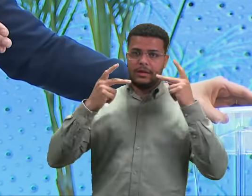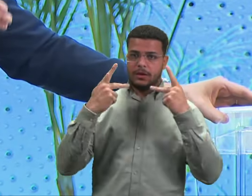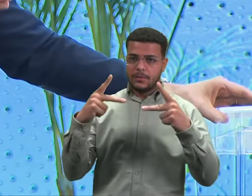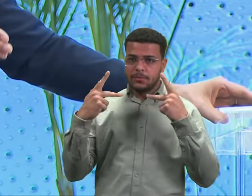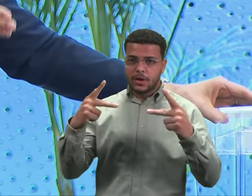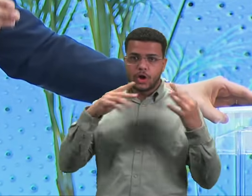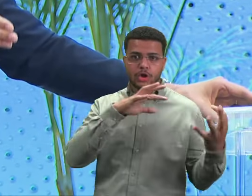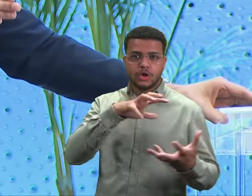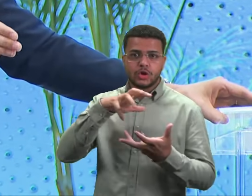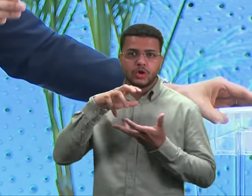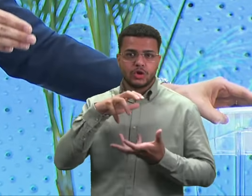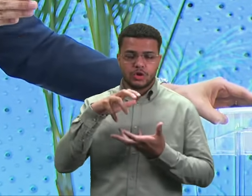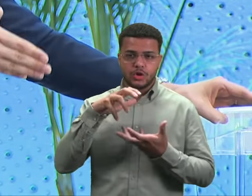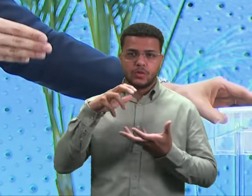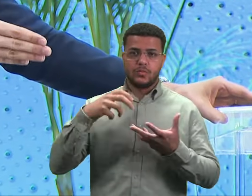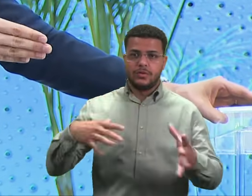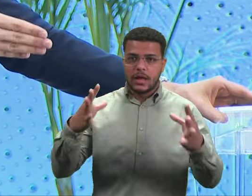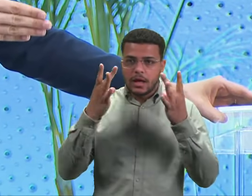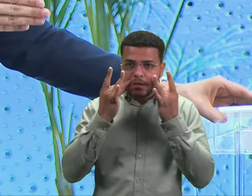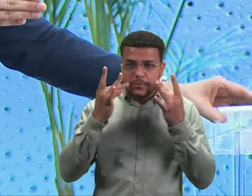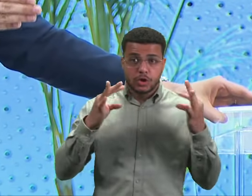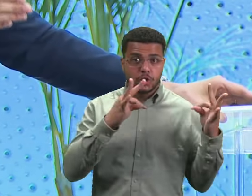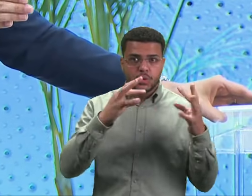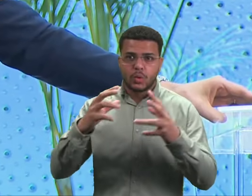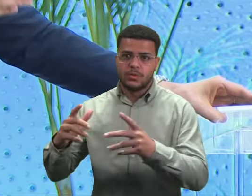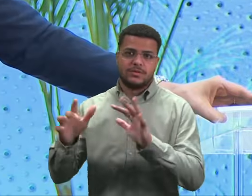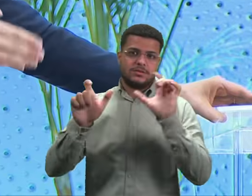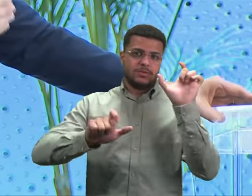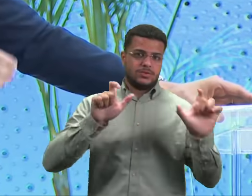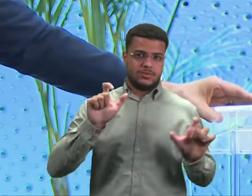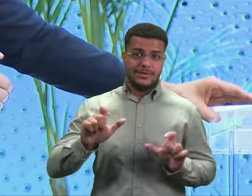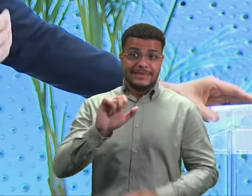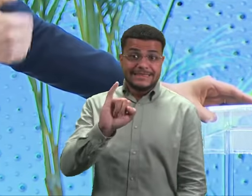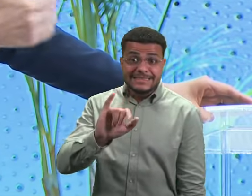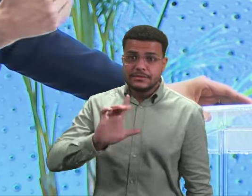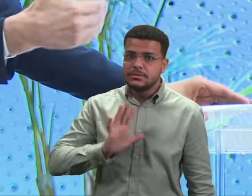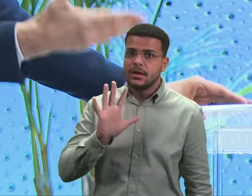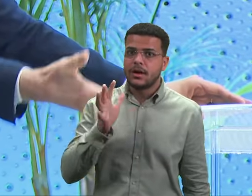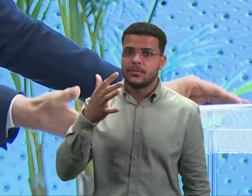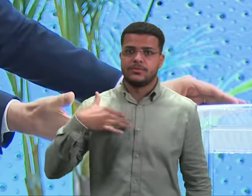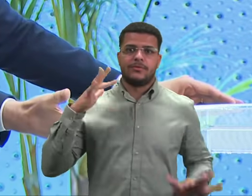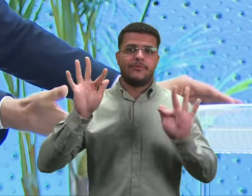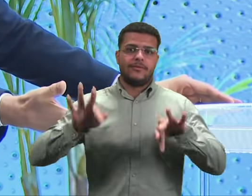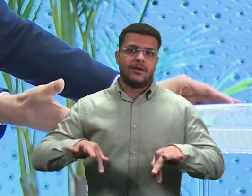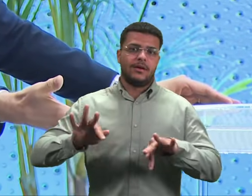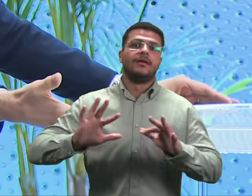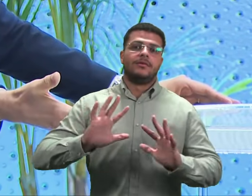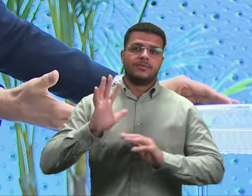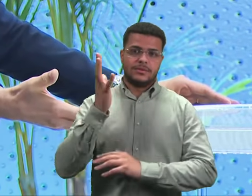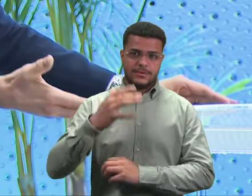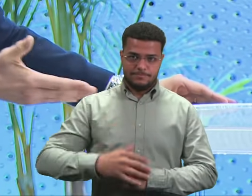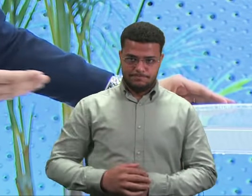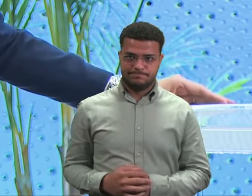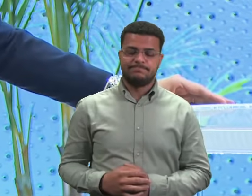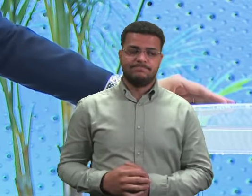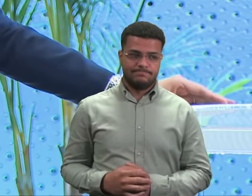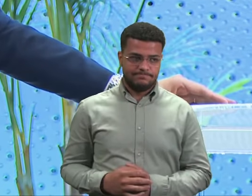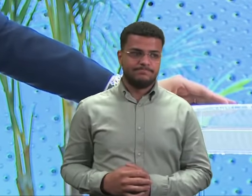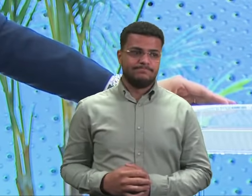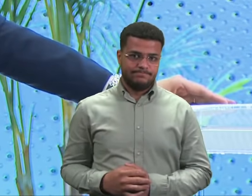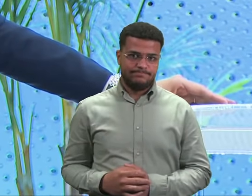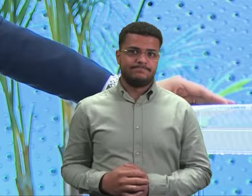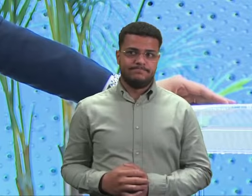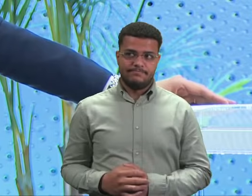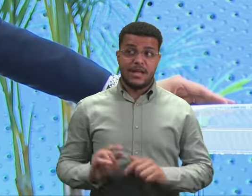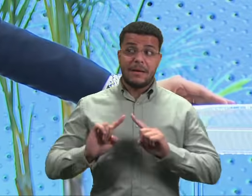todo o mundo, a testemunho de todas as nações. Jesus disse: só então virá o fim. Agora,